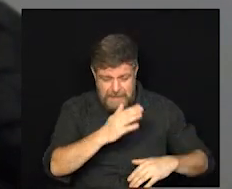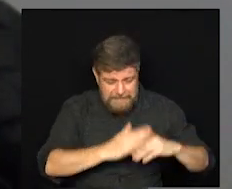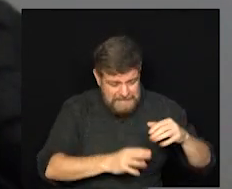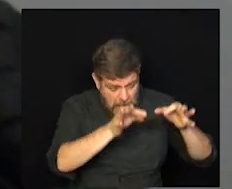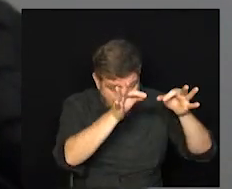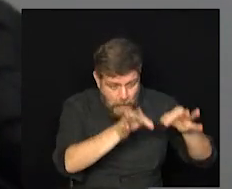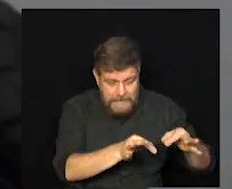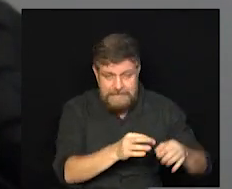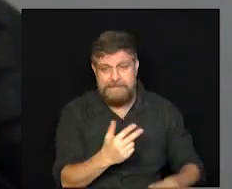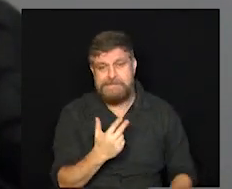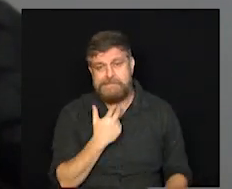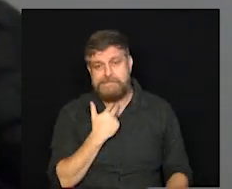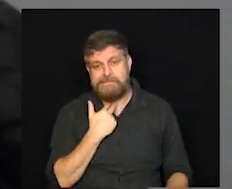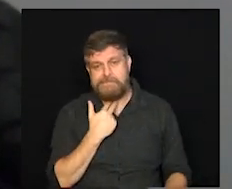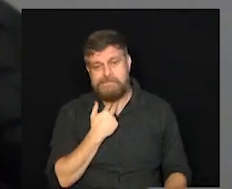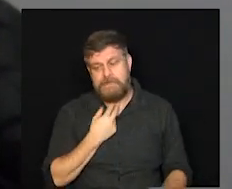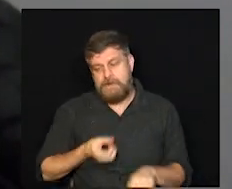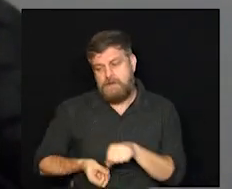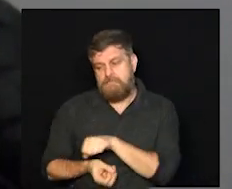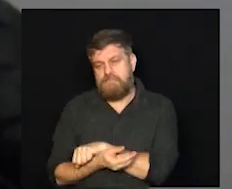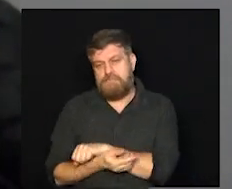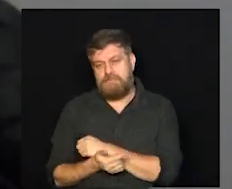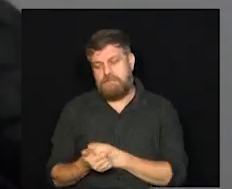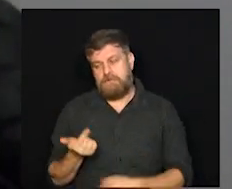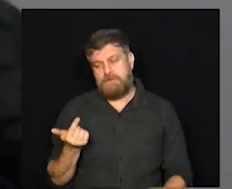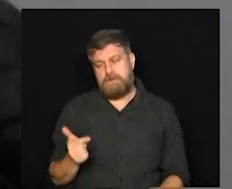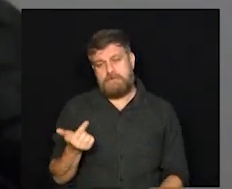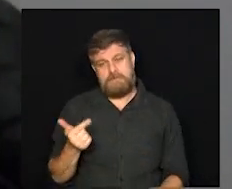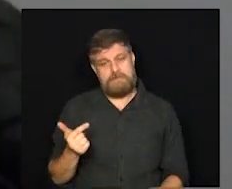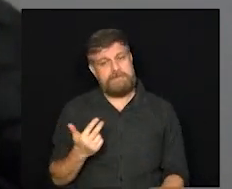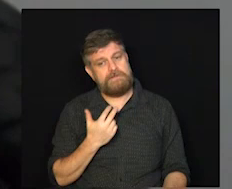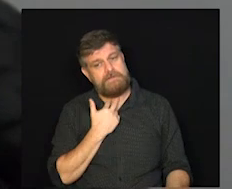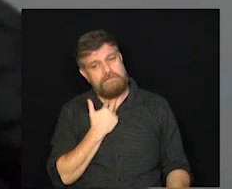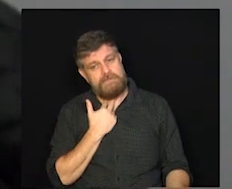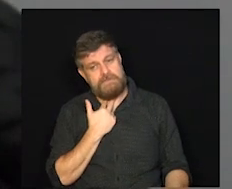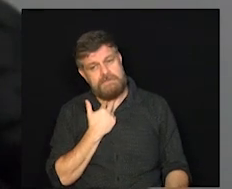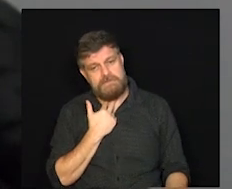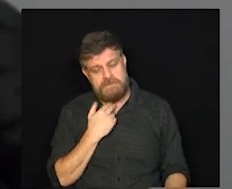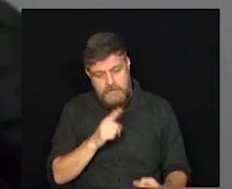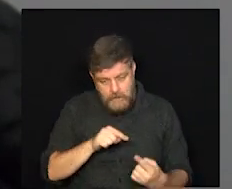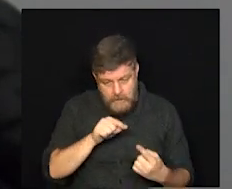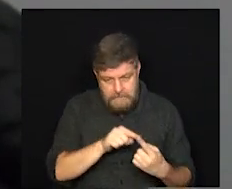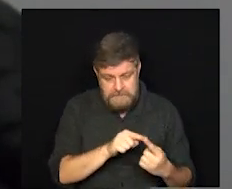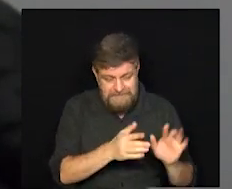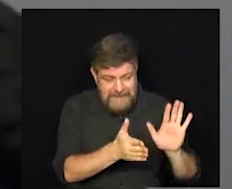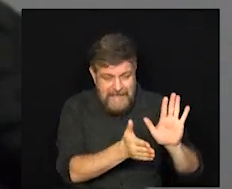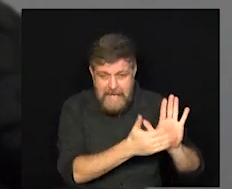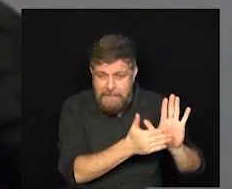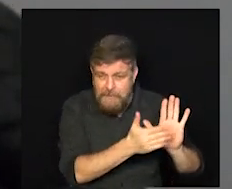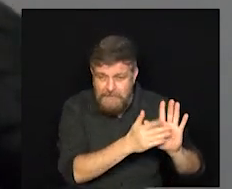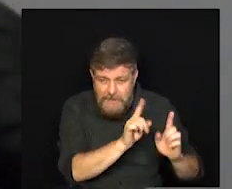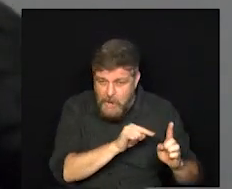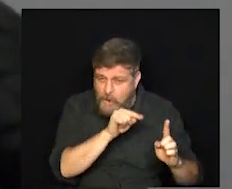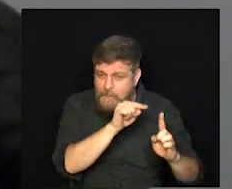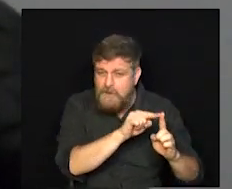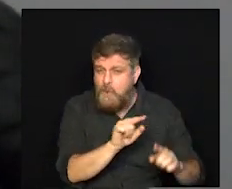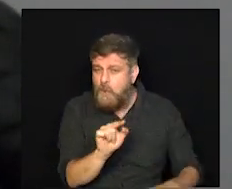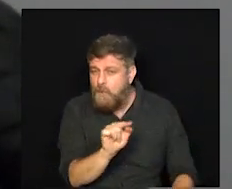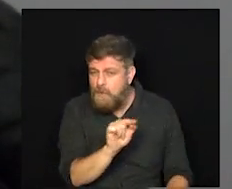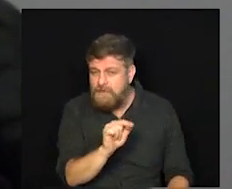haja nenhum problema para que se cumpra o propósito ali que é